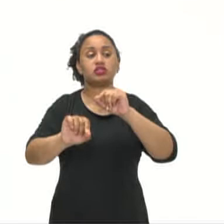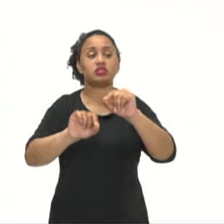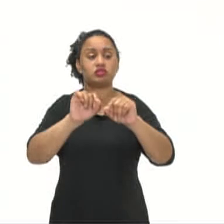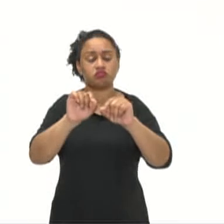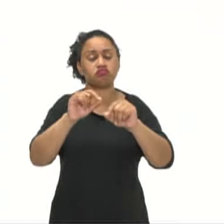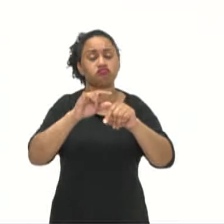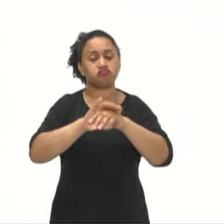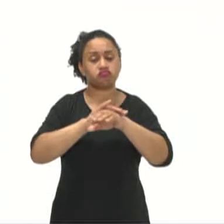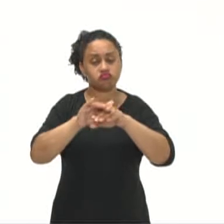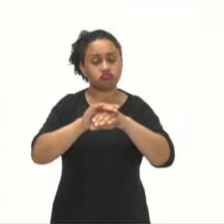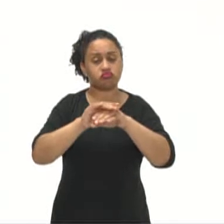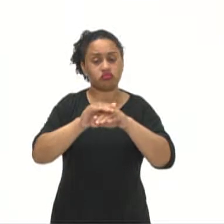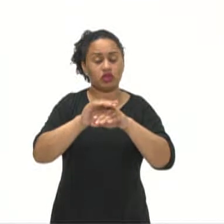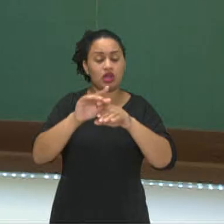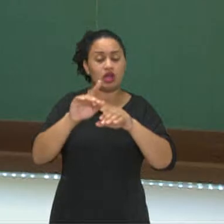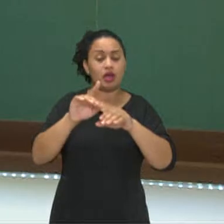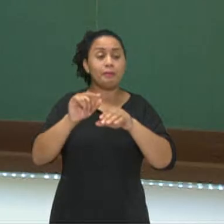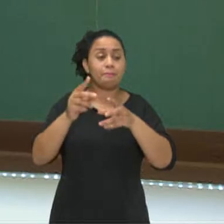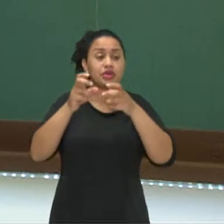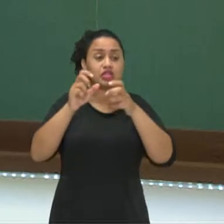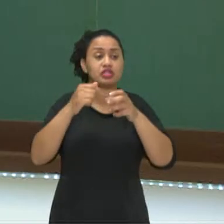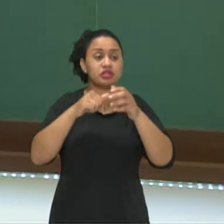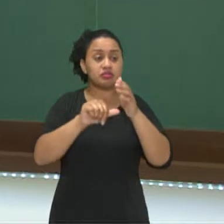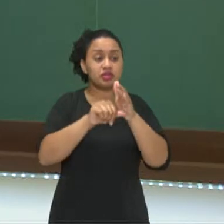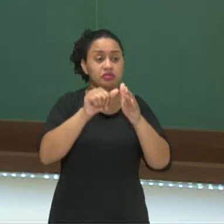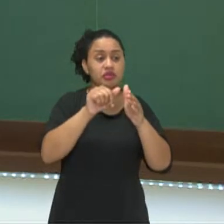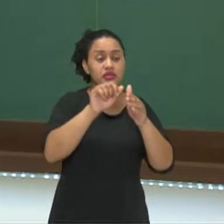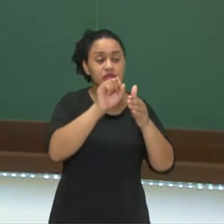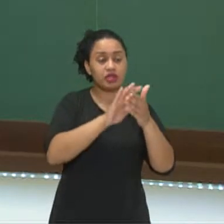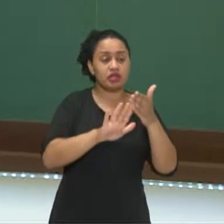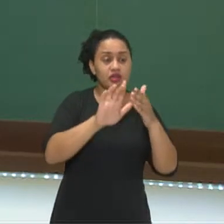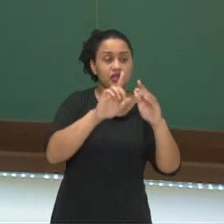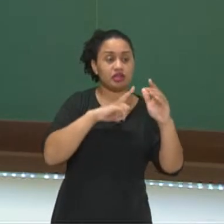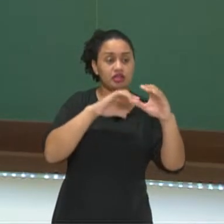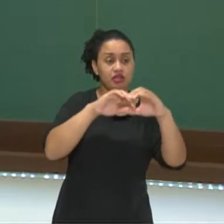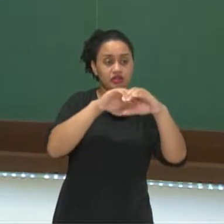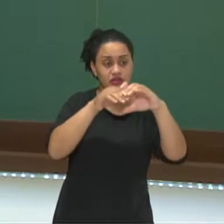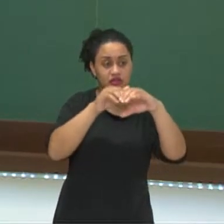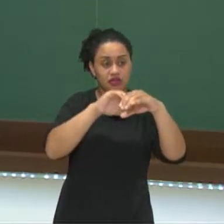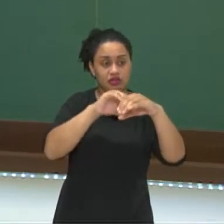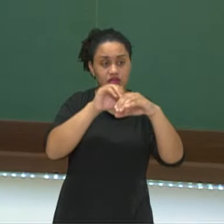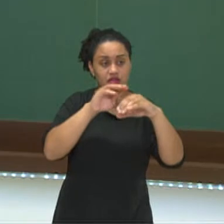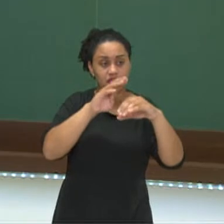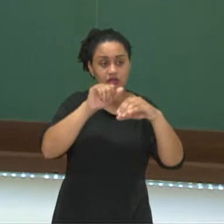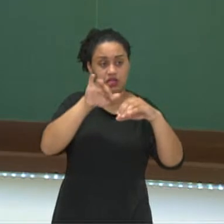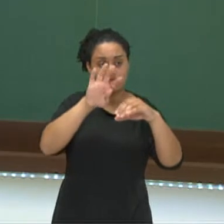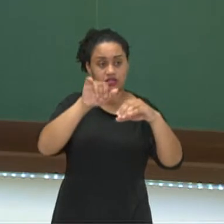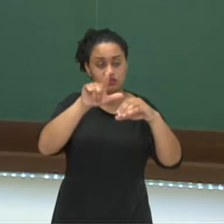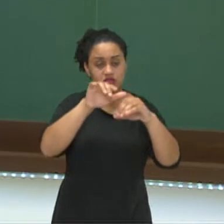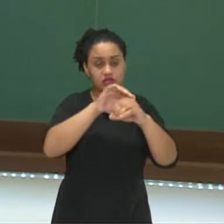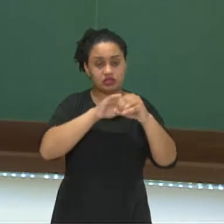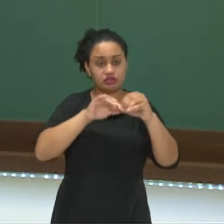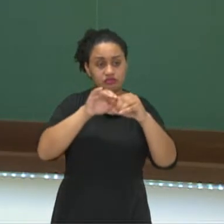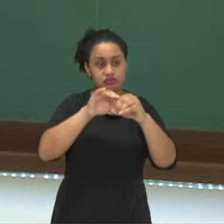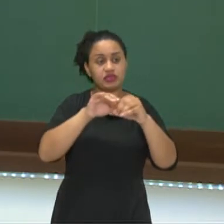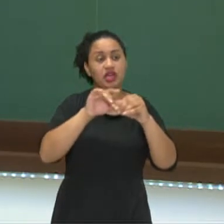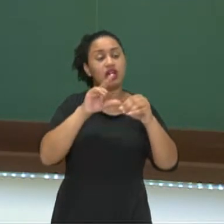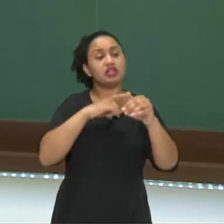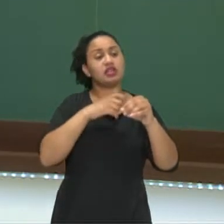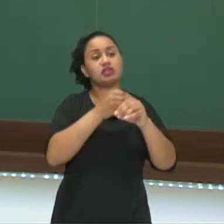dos tecidos do embrião. Então, observe na primeira imagem, onde nós temos uma blástula, tá? Então,